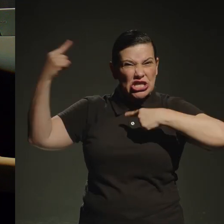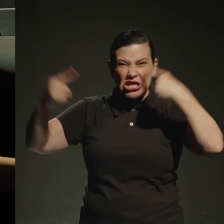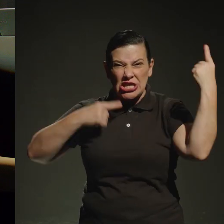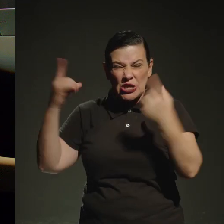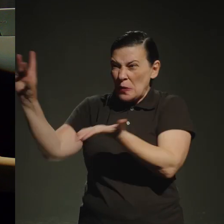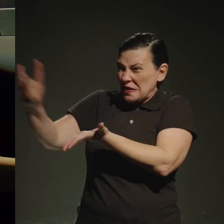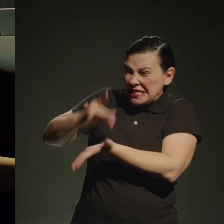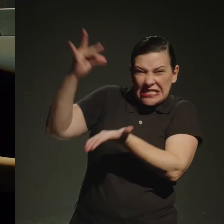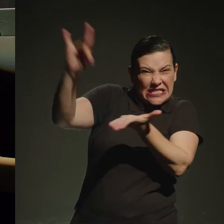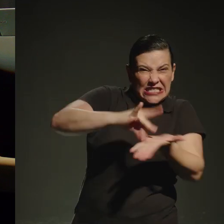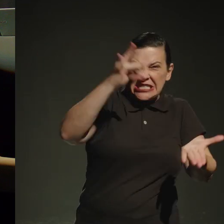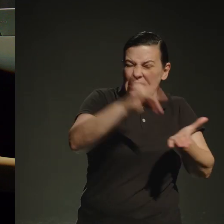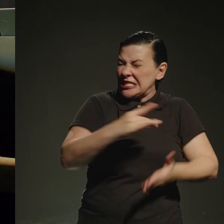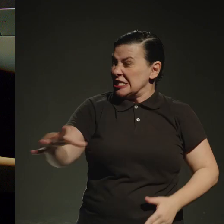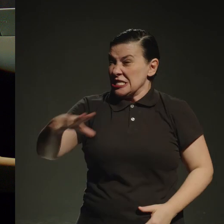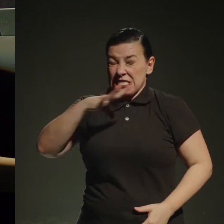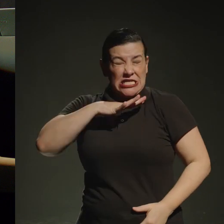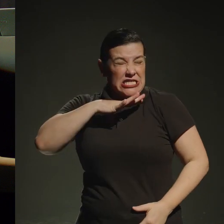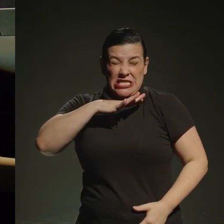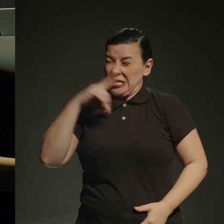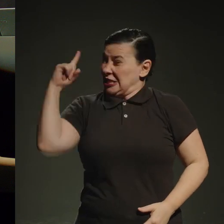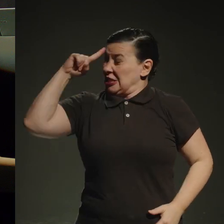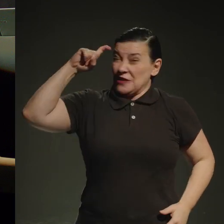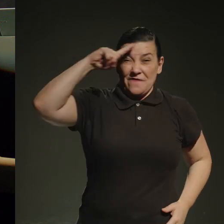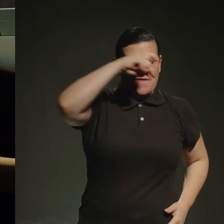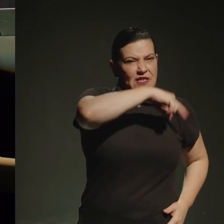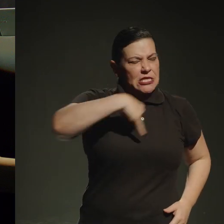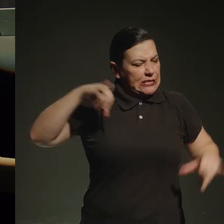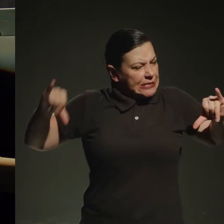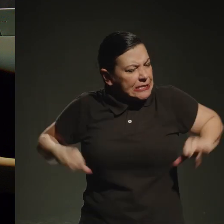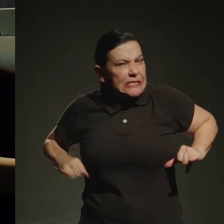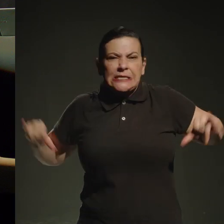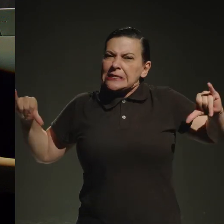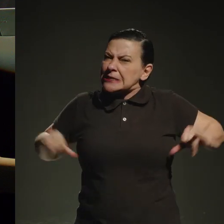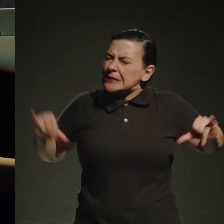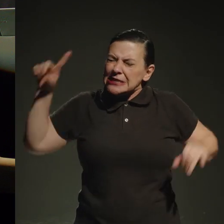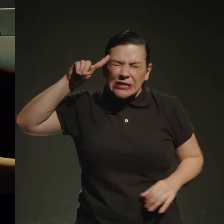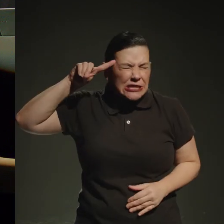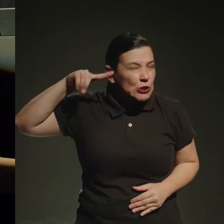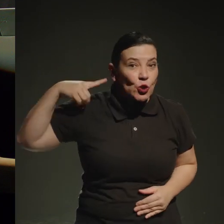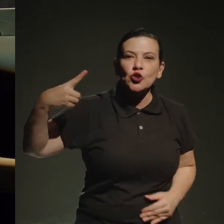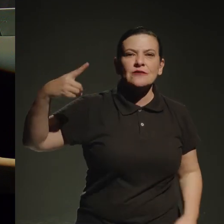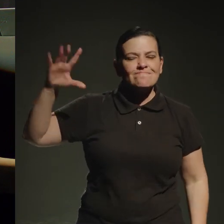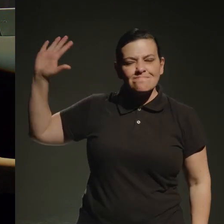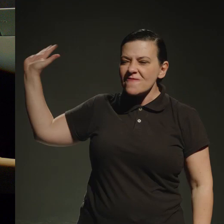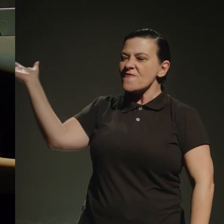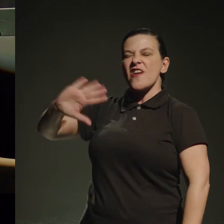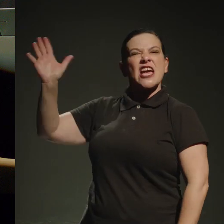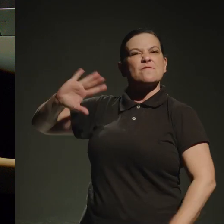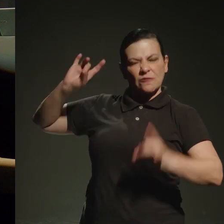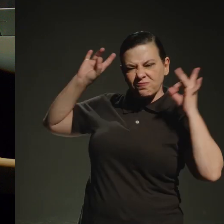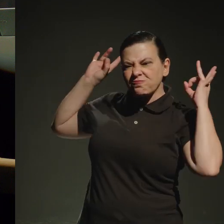me quis. Au revoir, cidade infernal do meu calvário de todo dia. Sayonara, vil mechante da